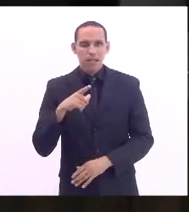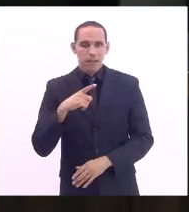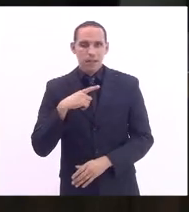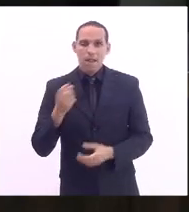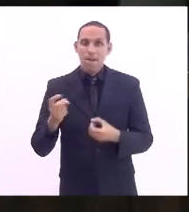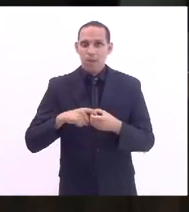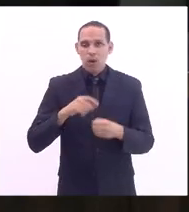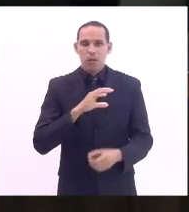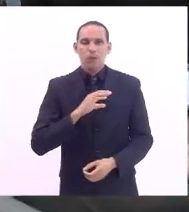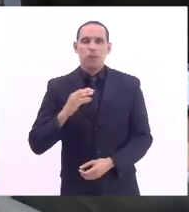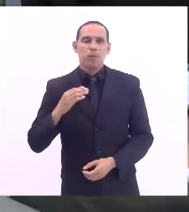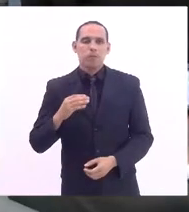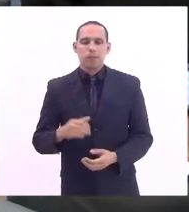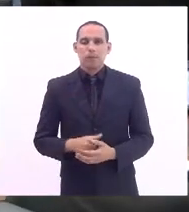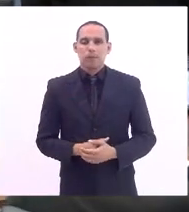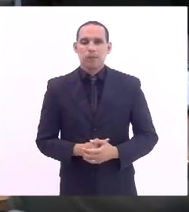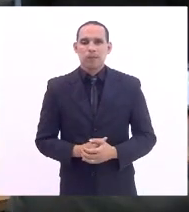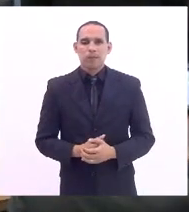comissões.